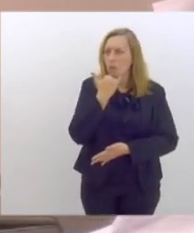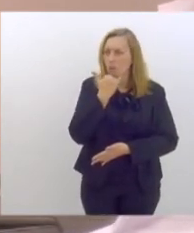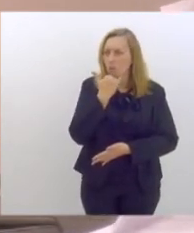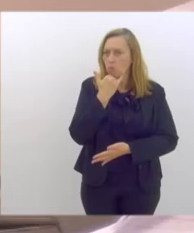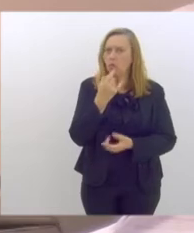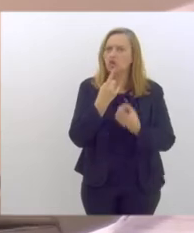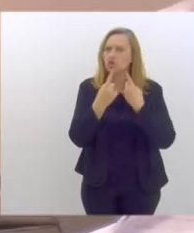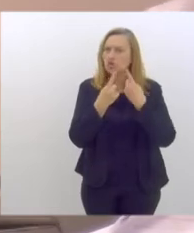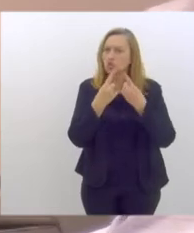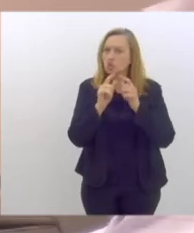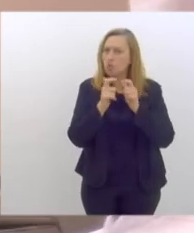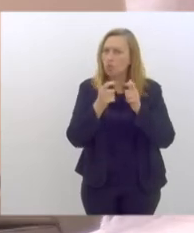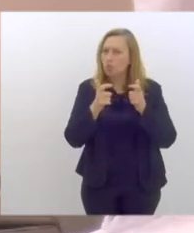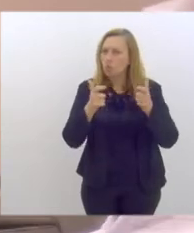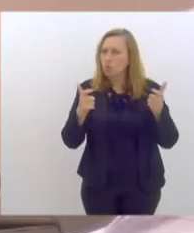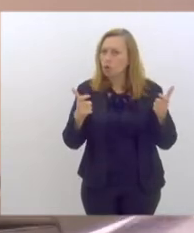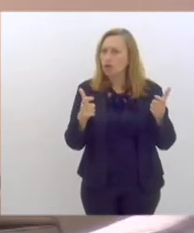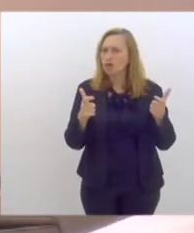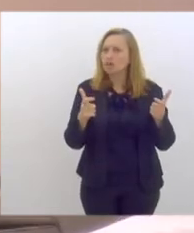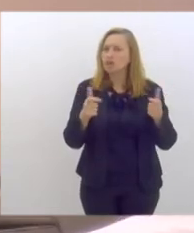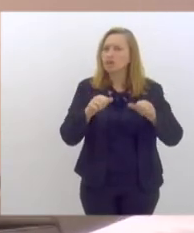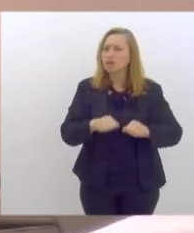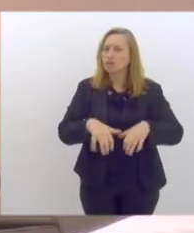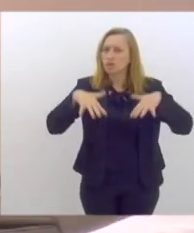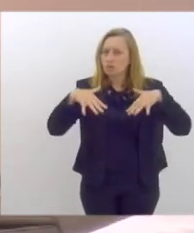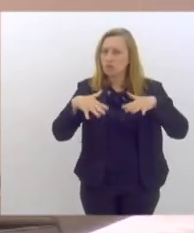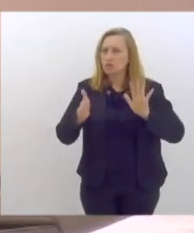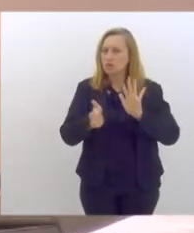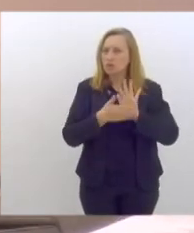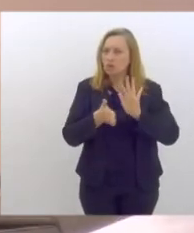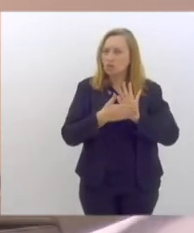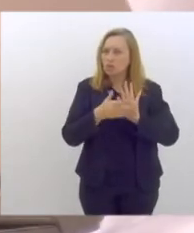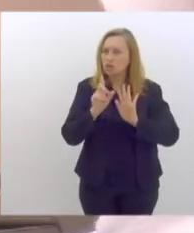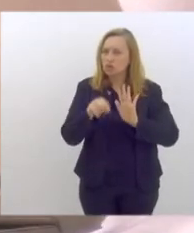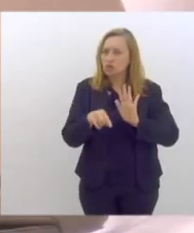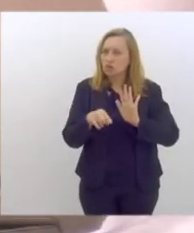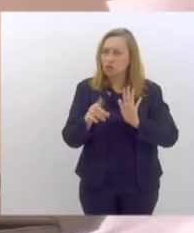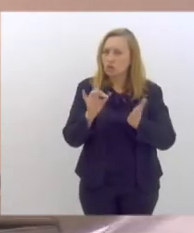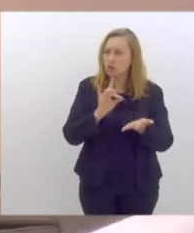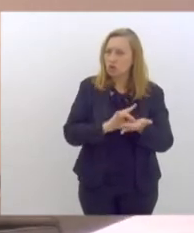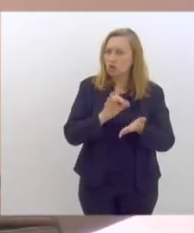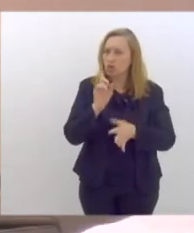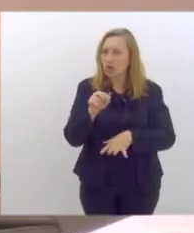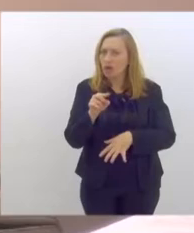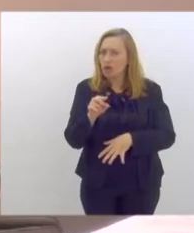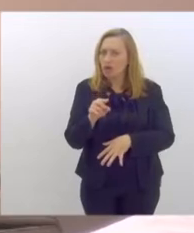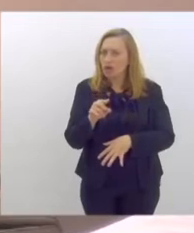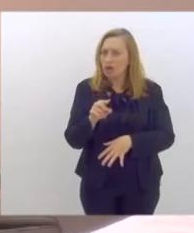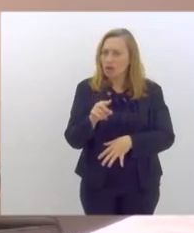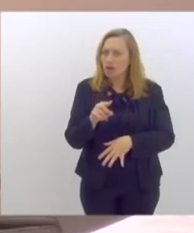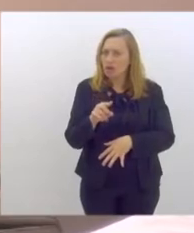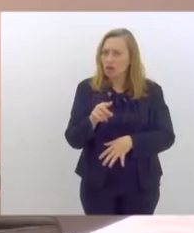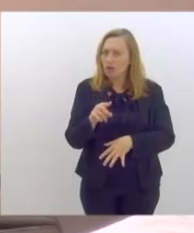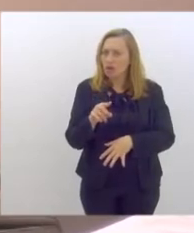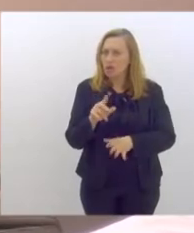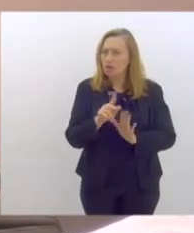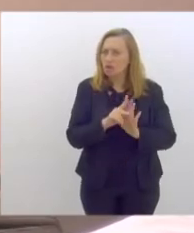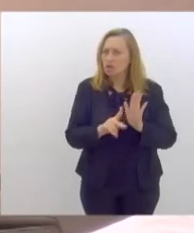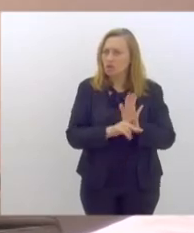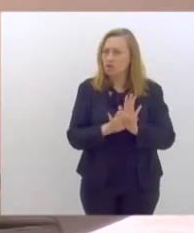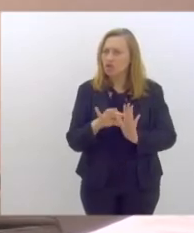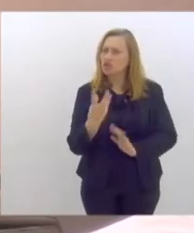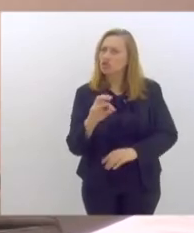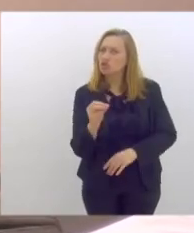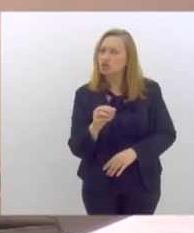uma discussão imensa no plenário que a proposta original era já tabela do